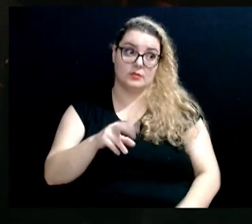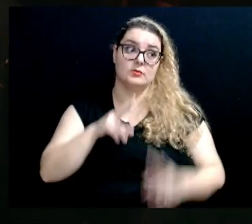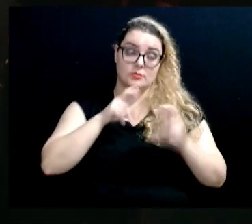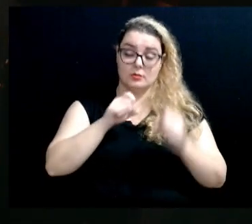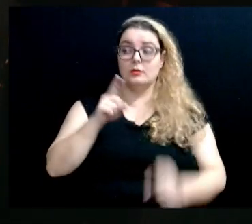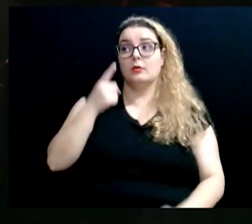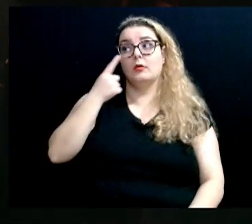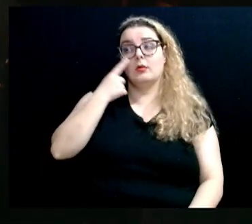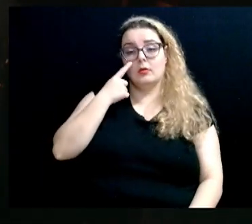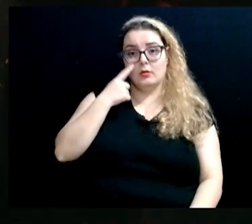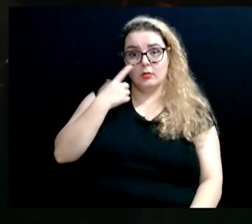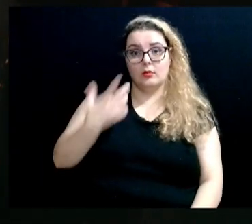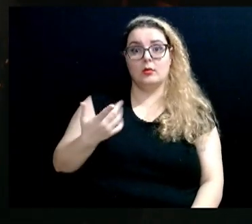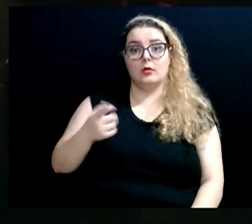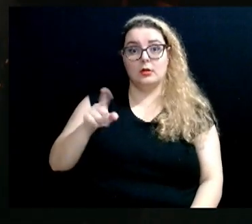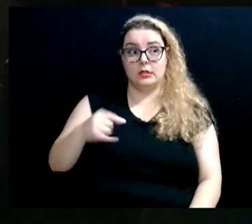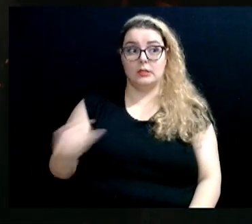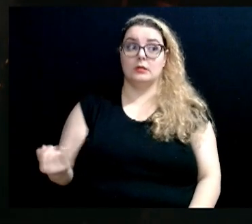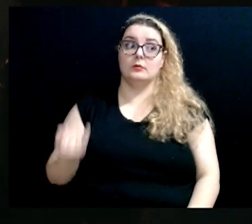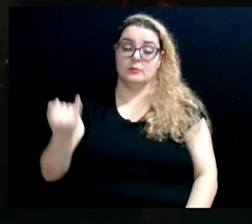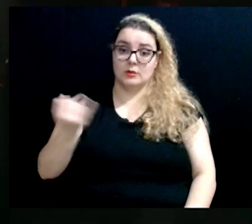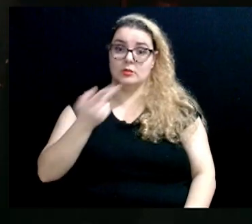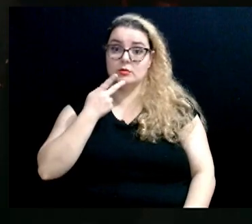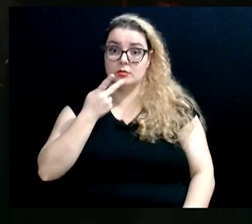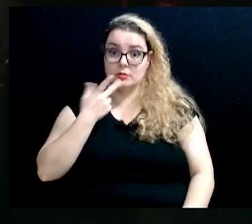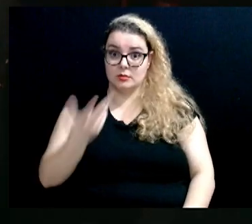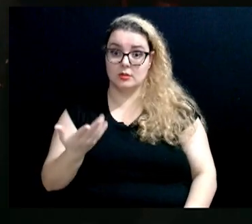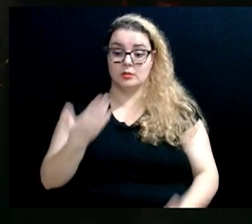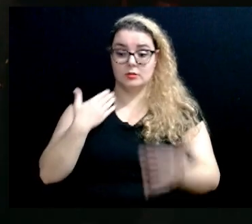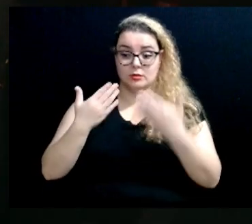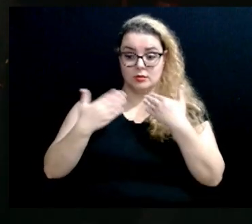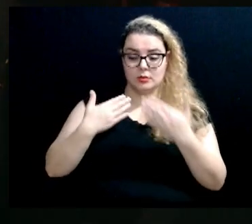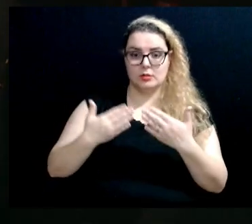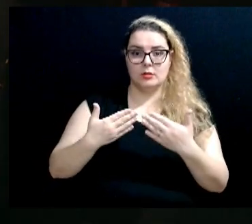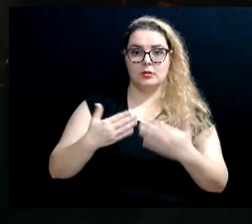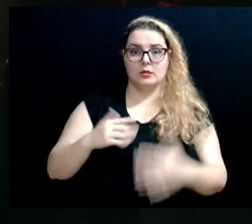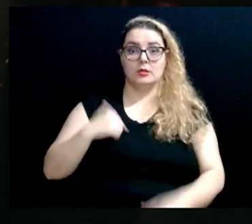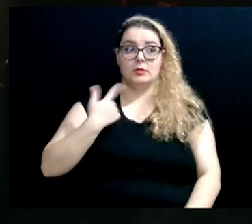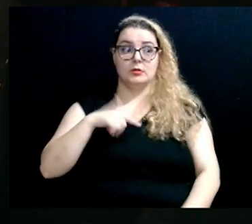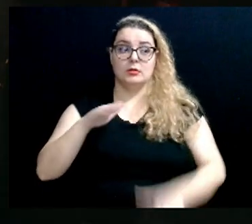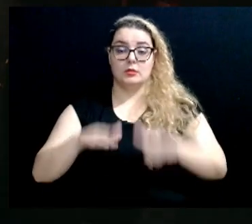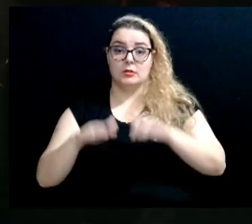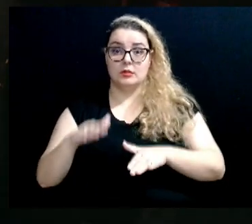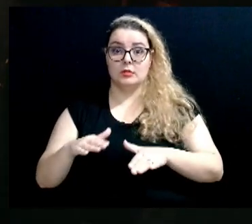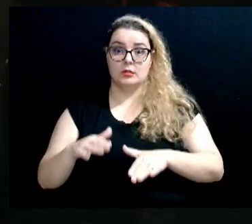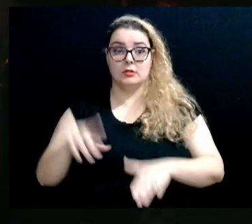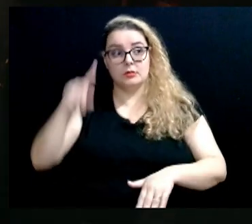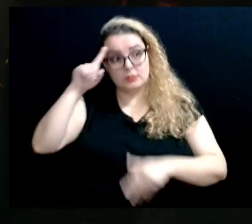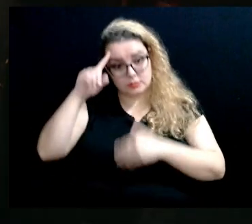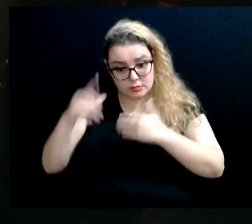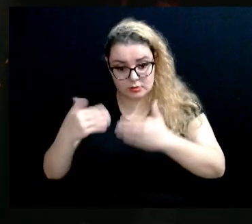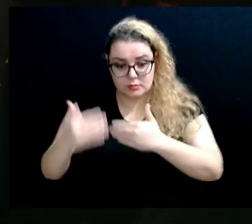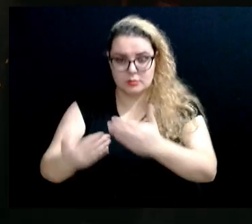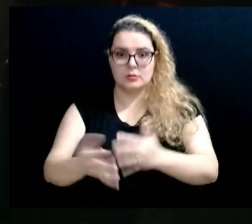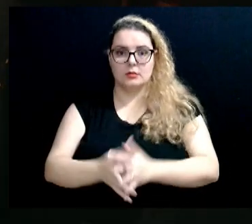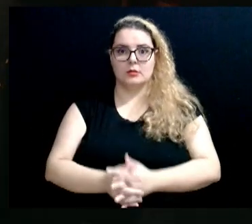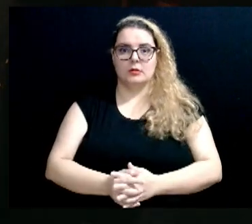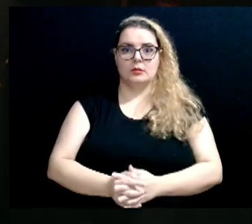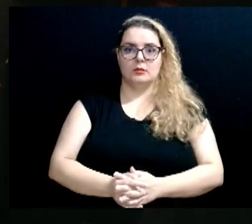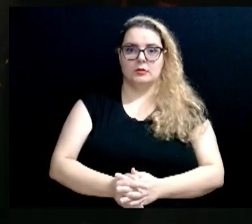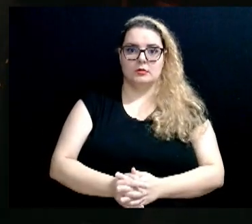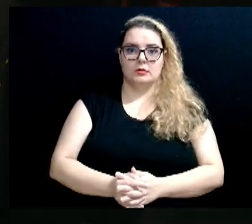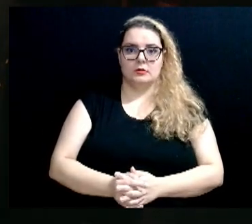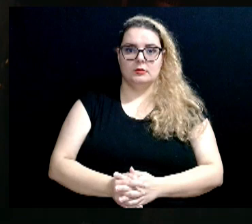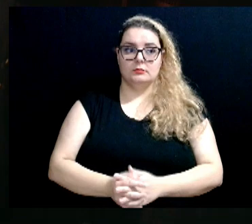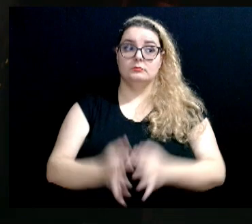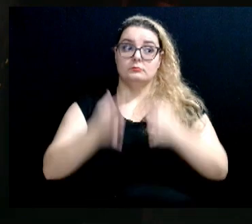bem interessante de se falar, de conversar e da gente, de repente, aplicar no nosso dia a dia e prestar